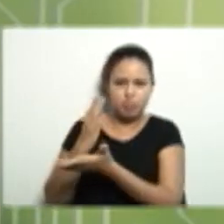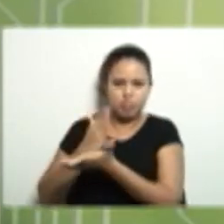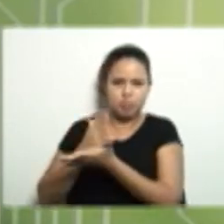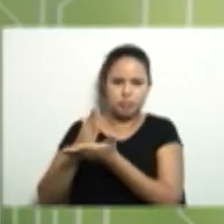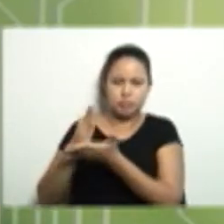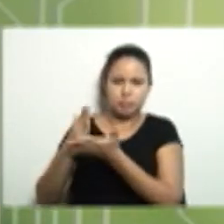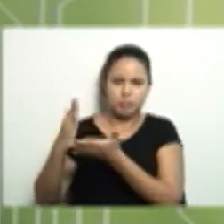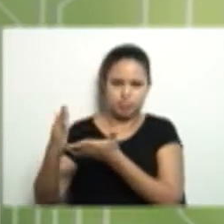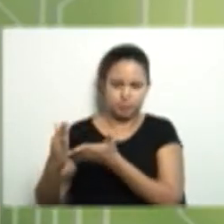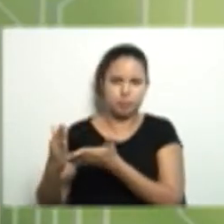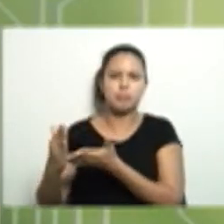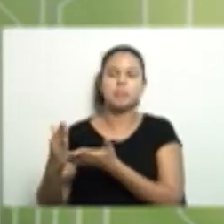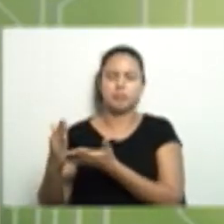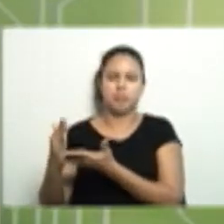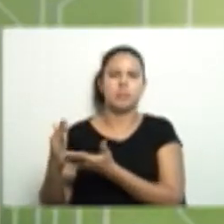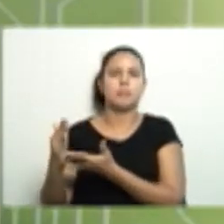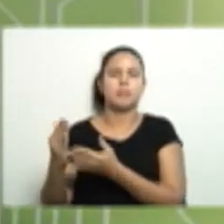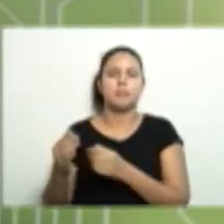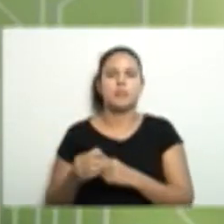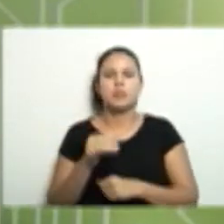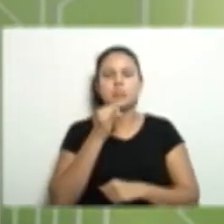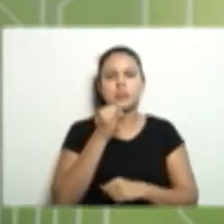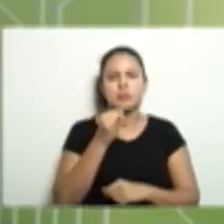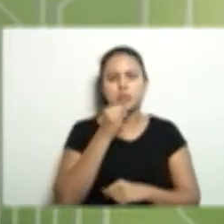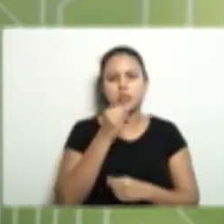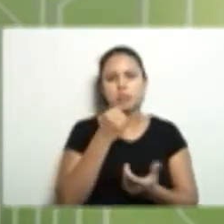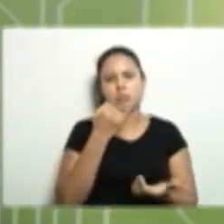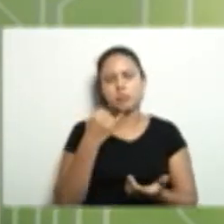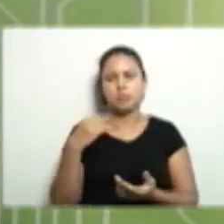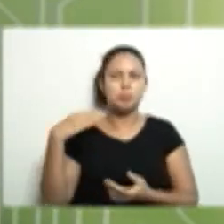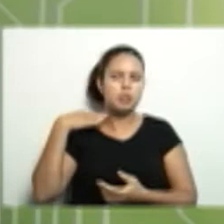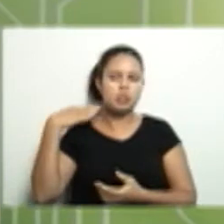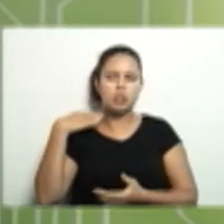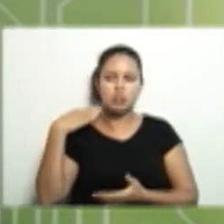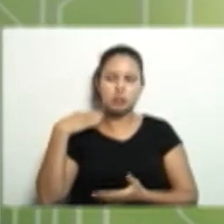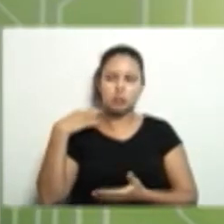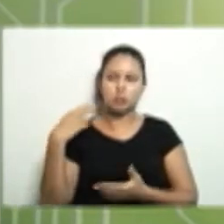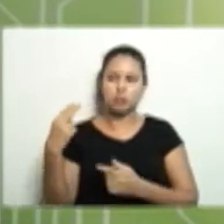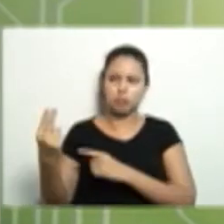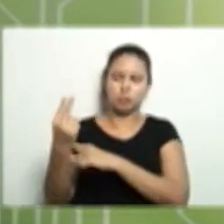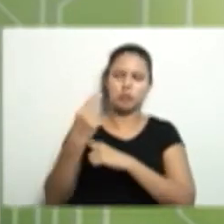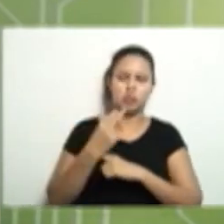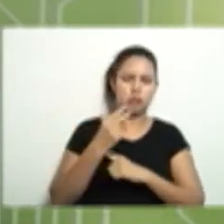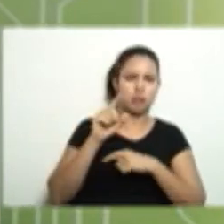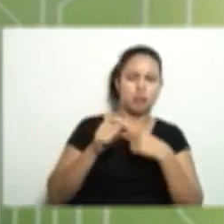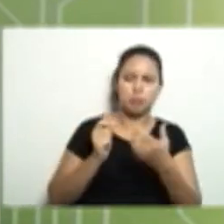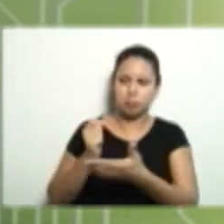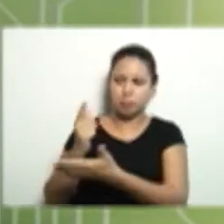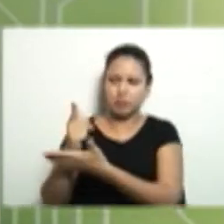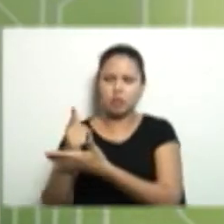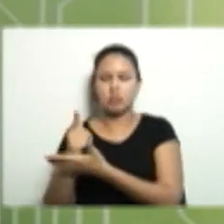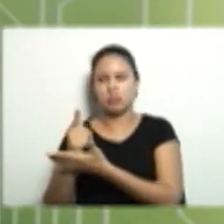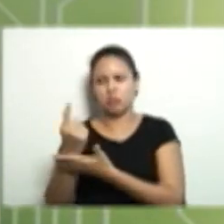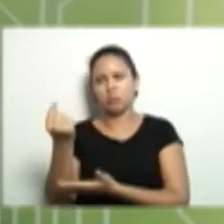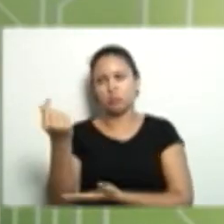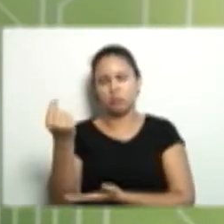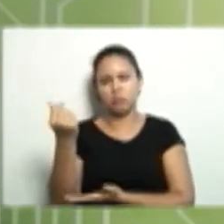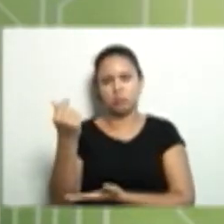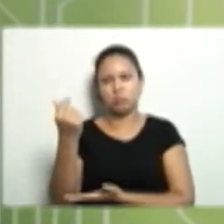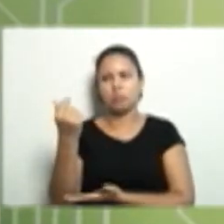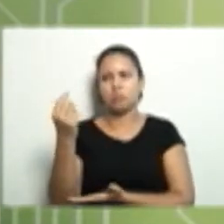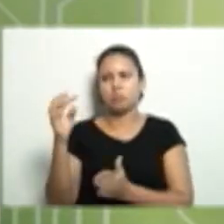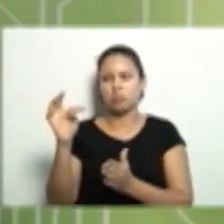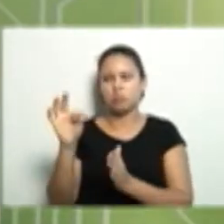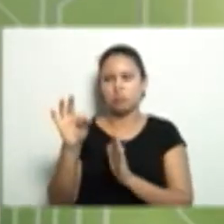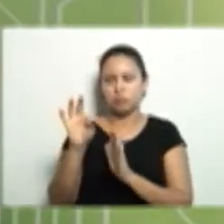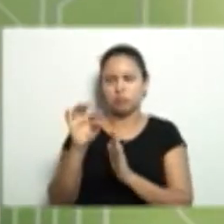juros bem abaixo do mercado, por exemplo, pagando 3,5%, 4% ao ano de juros. E isso está ligado a essas políticas que